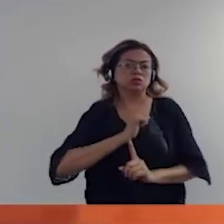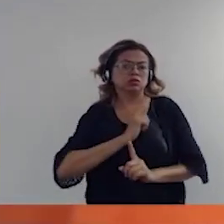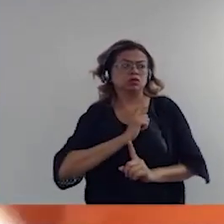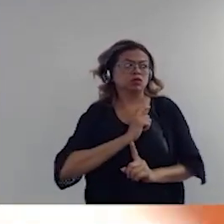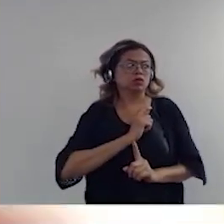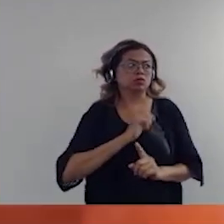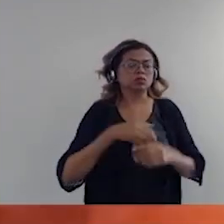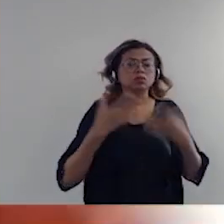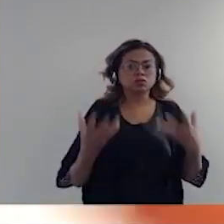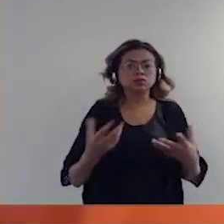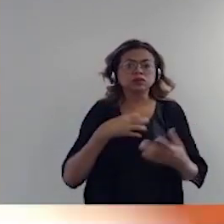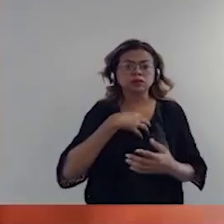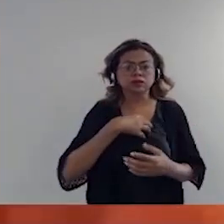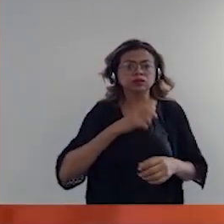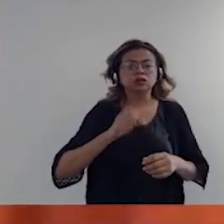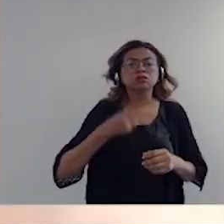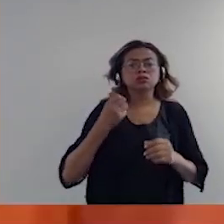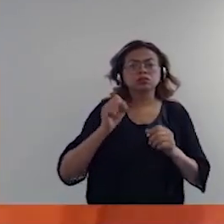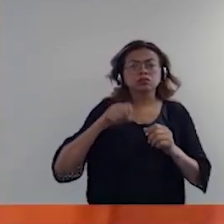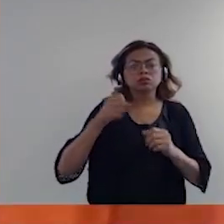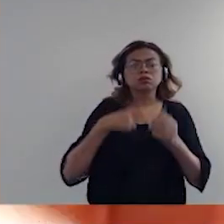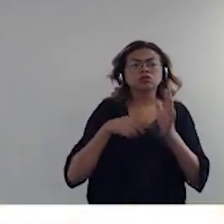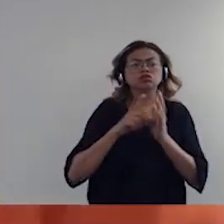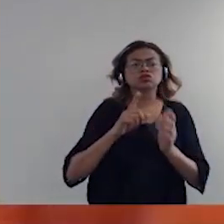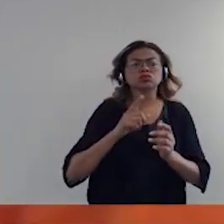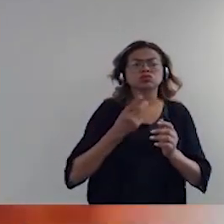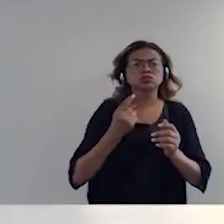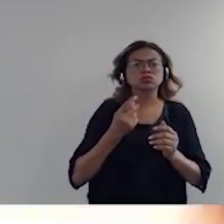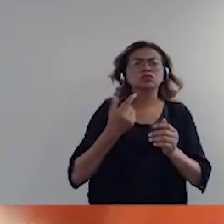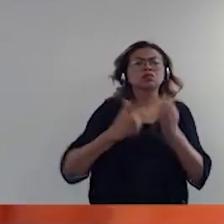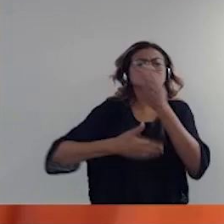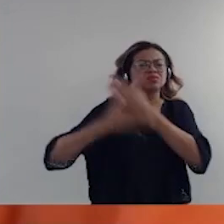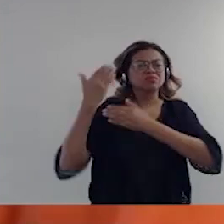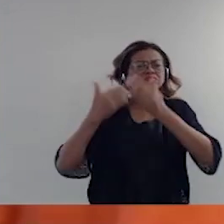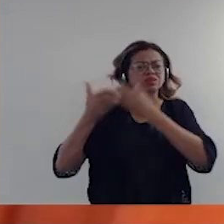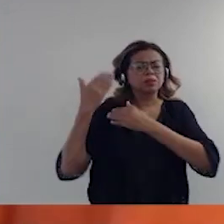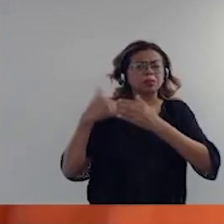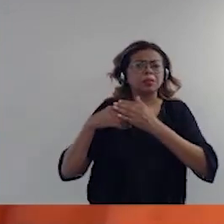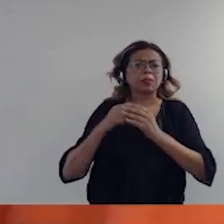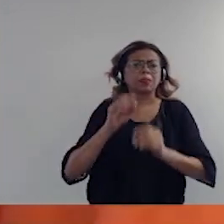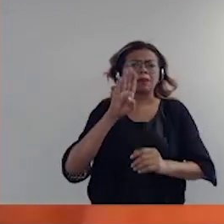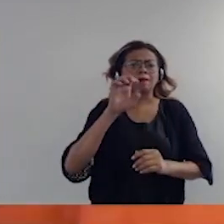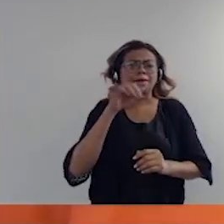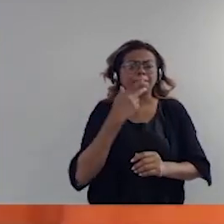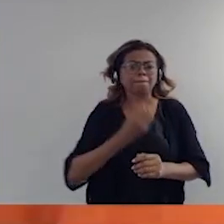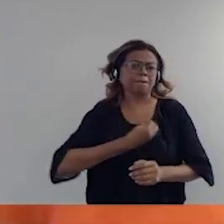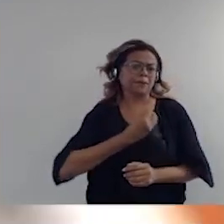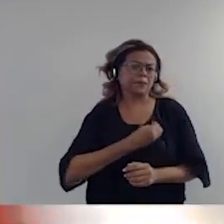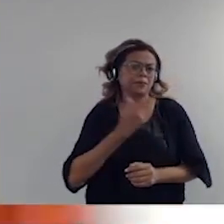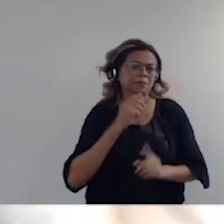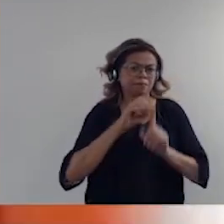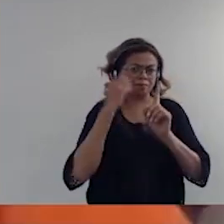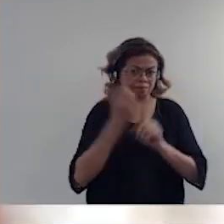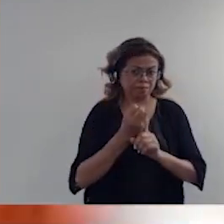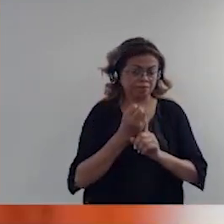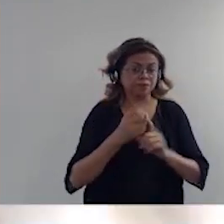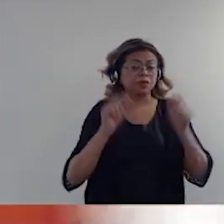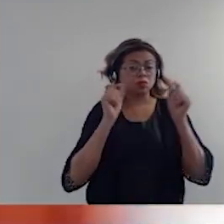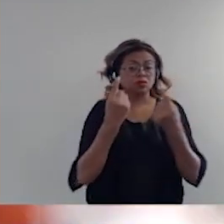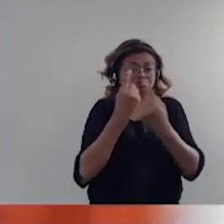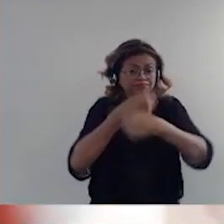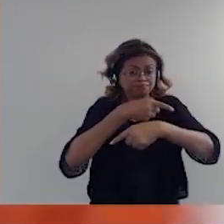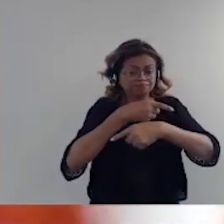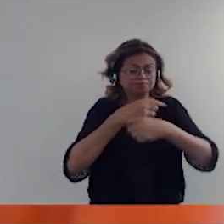social, isso nós tivemos desde que foi pensado o modelo do Estado de bem-estar social, né? A